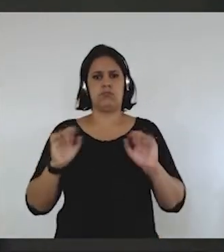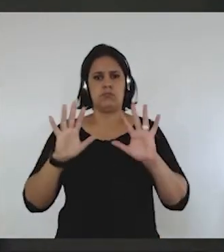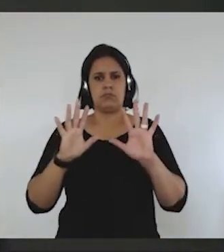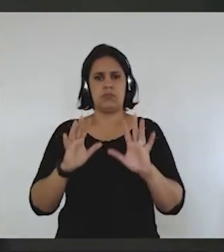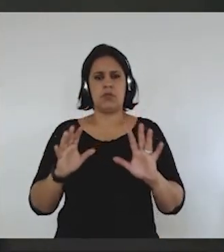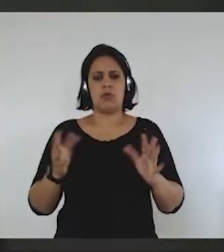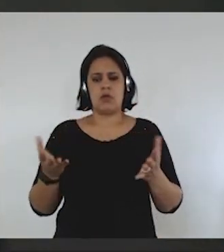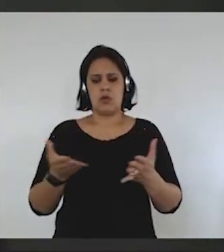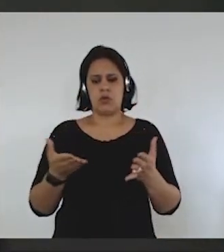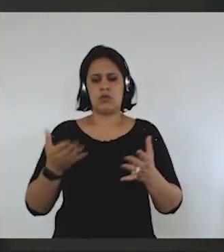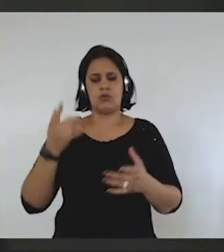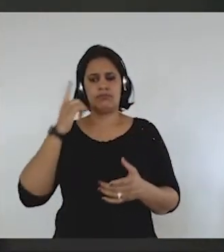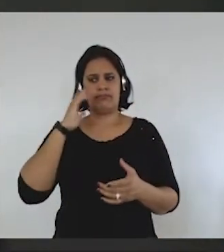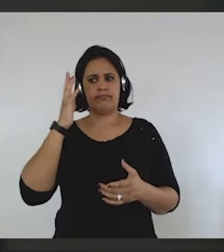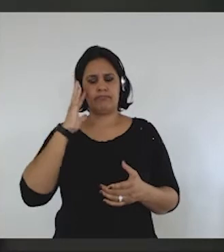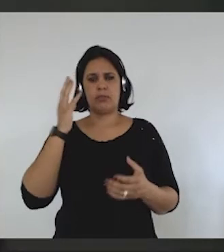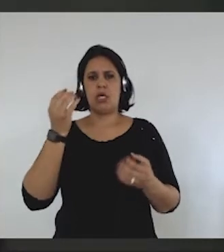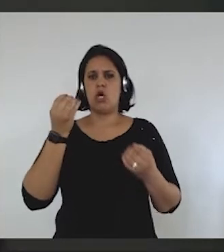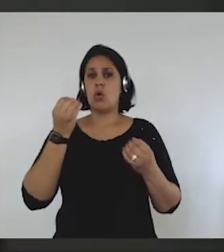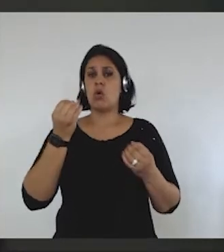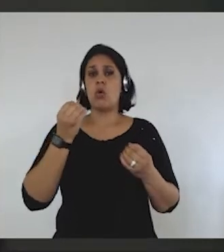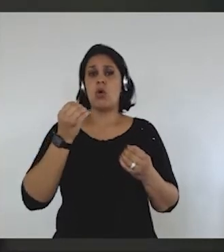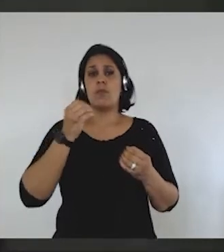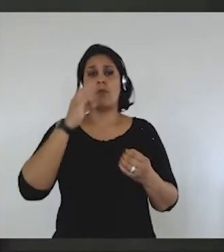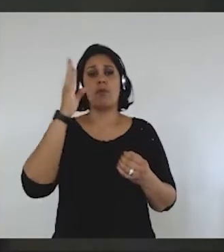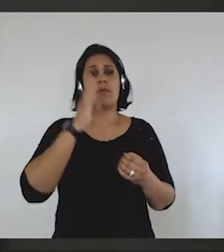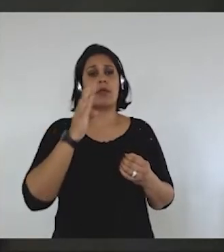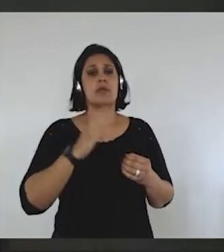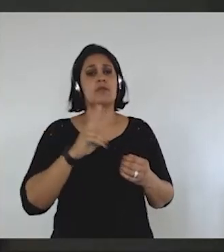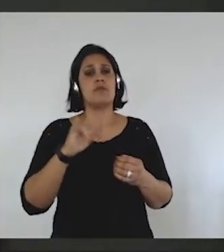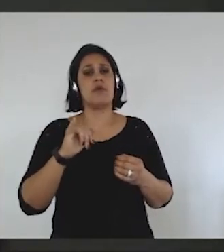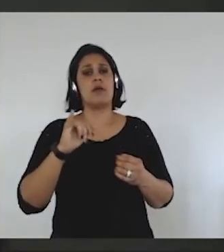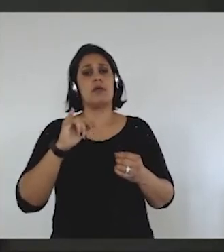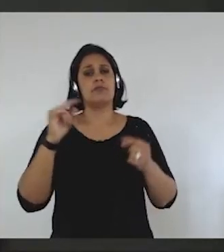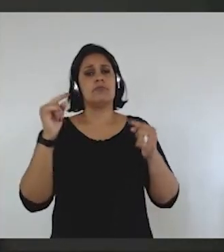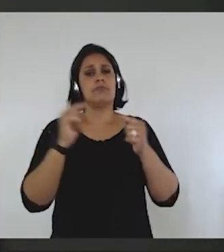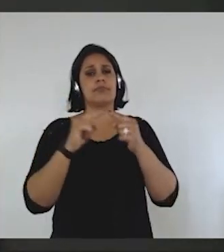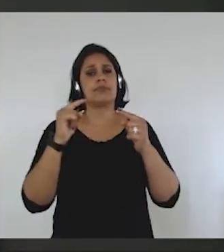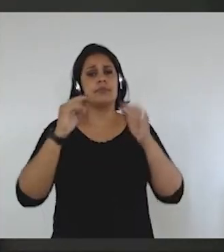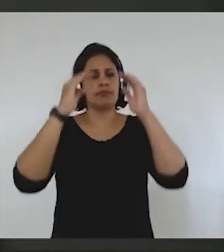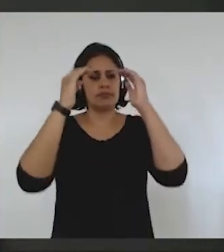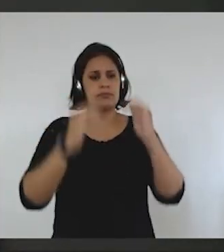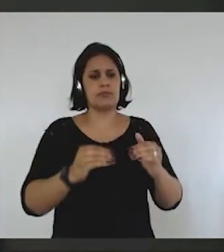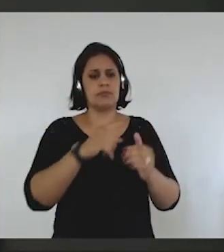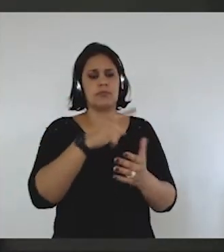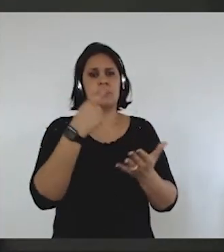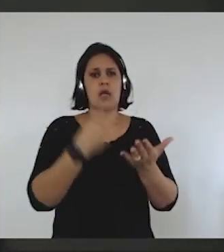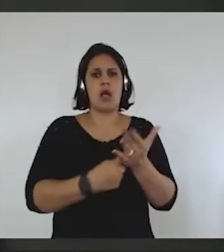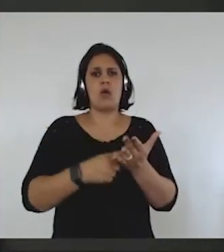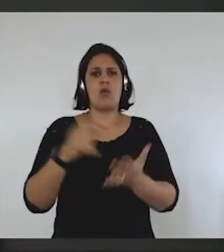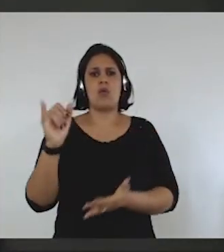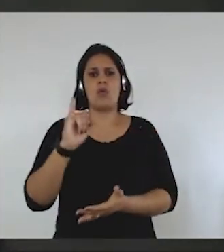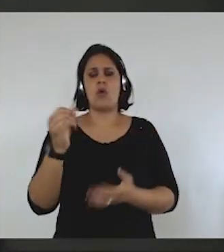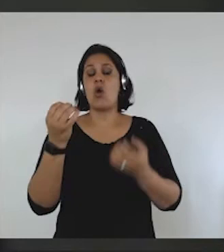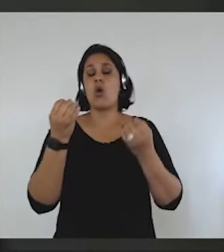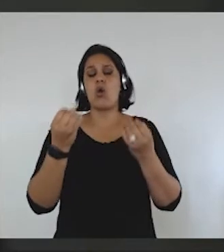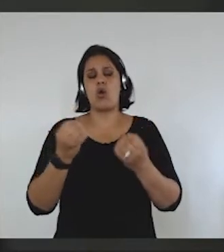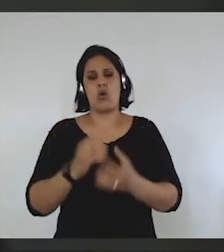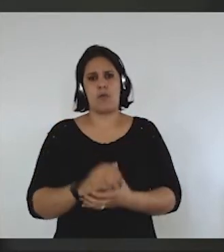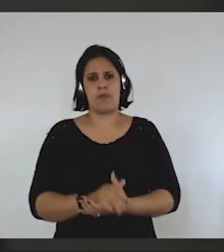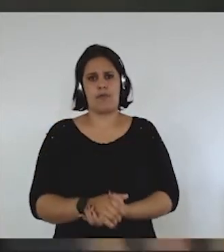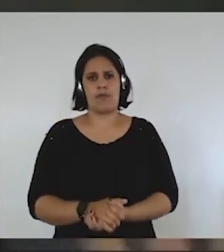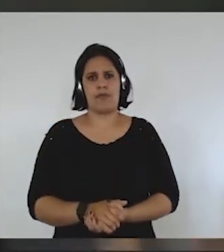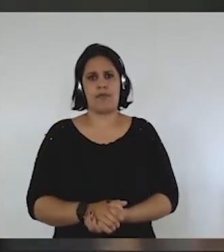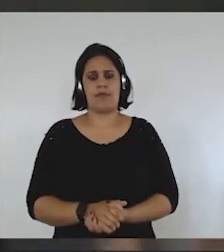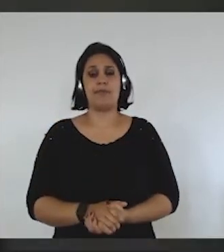Estado brasileiro vai cumprir esse acordo internacional? Como é que o Estado brasileiro vai... e aqui eu acho